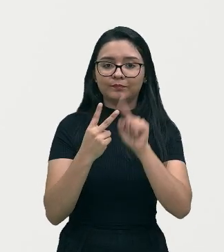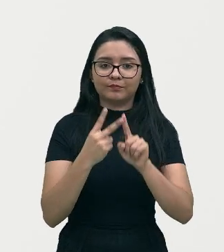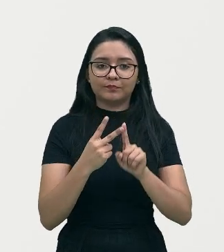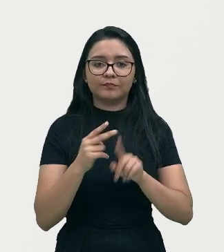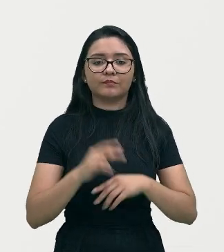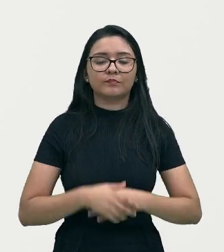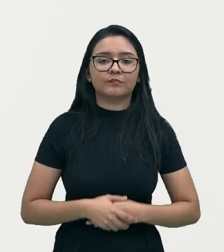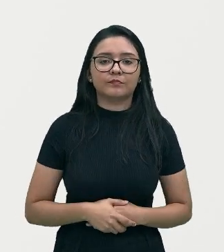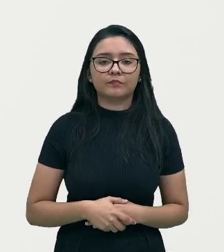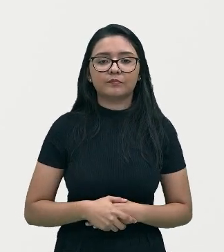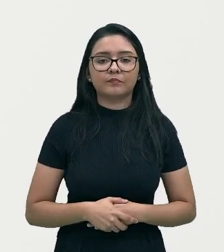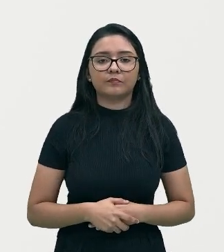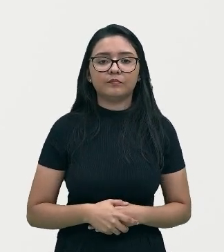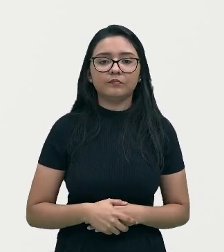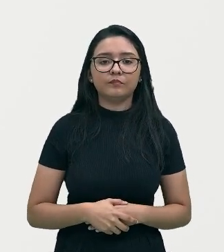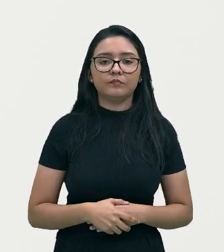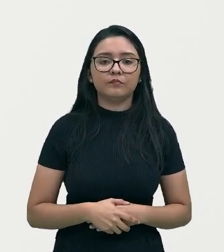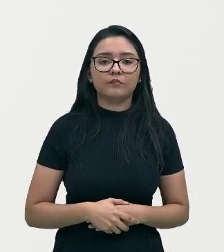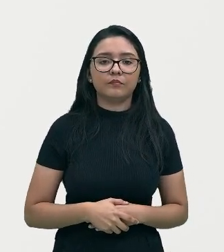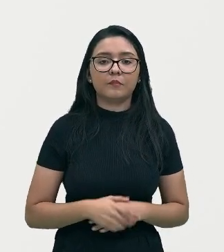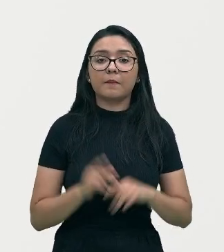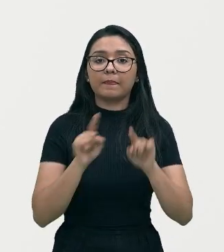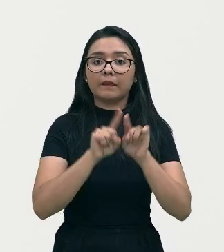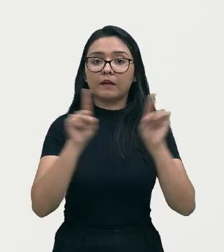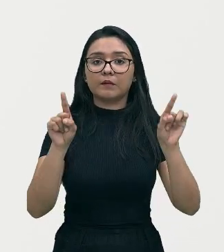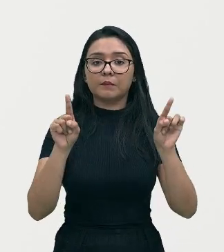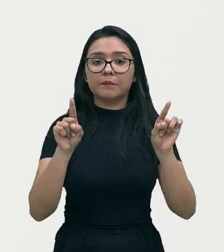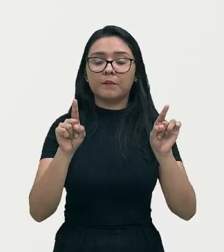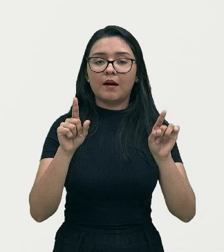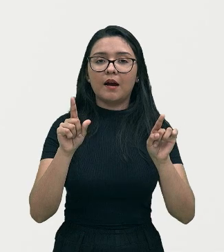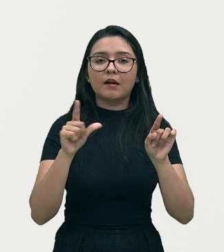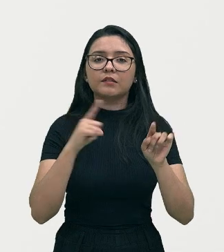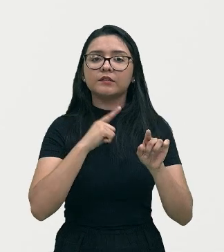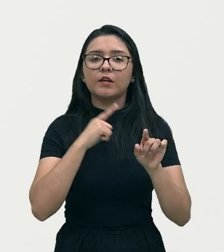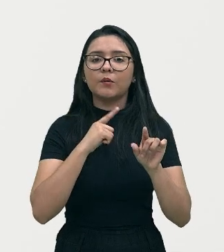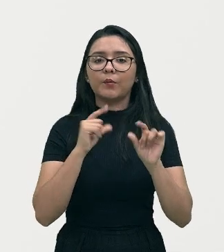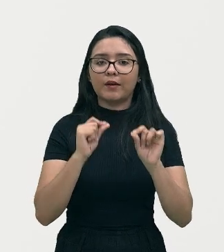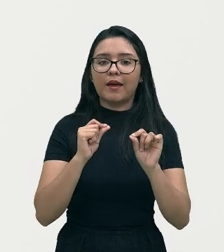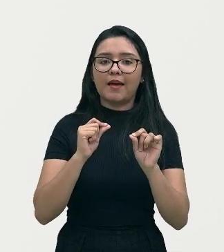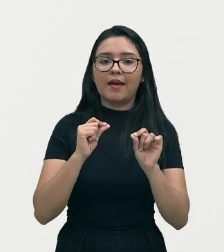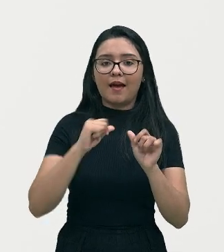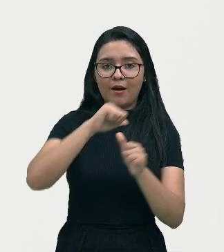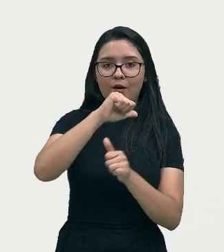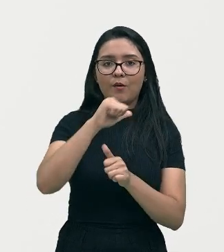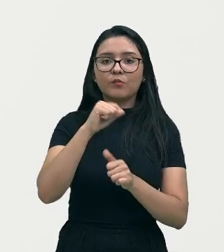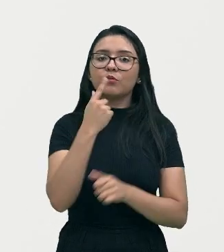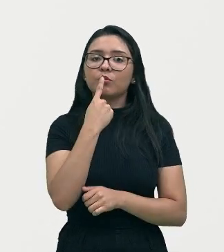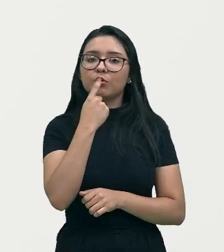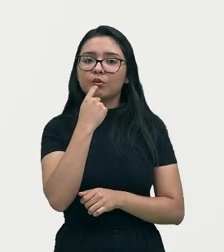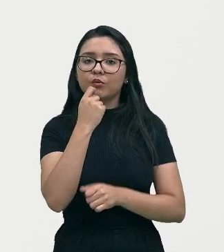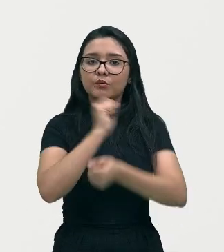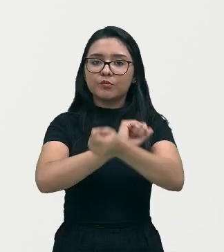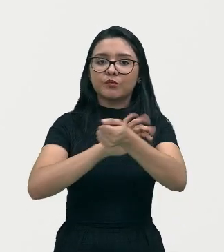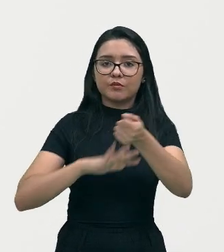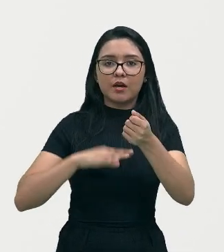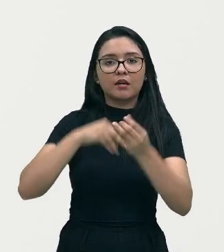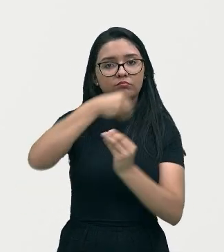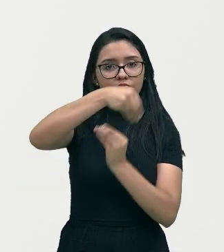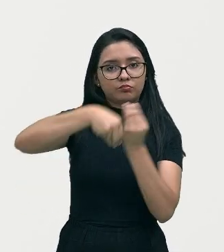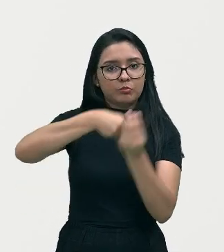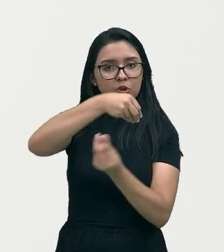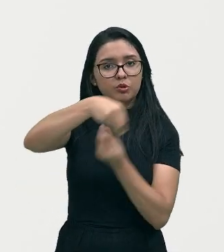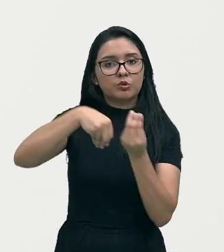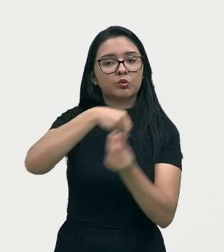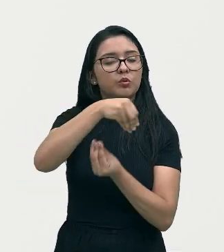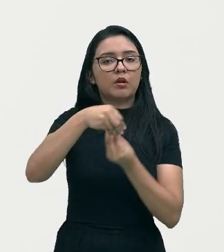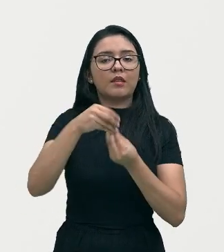direito e ventrículo esquerdo. Só que há uma mistura do sangue, né? Não vai ser totalmente separado, né?